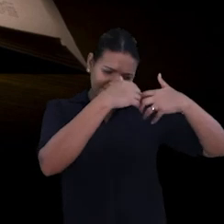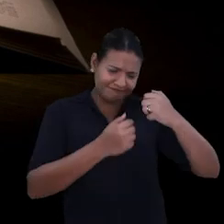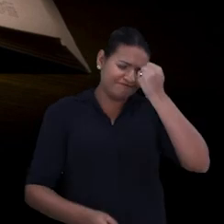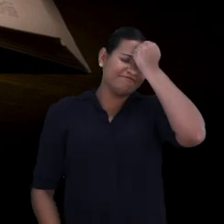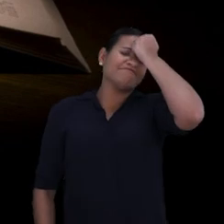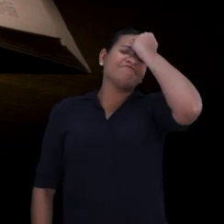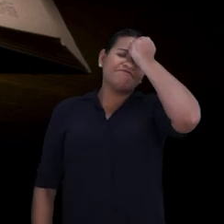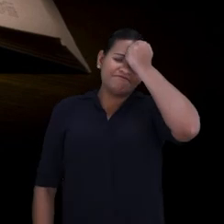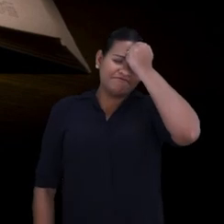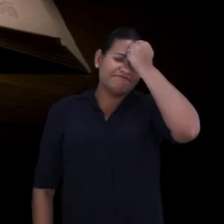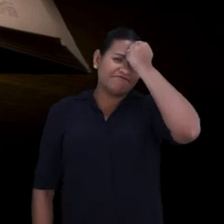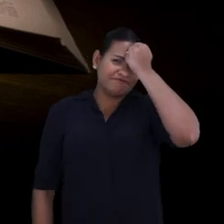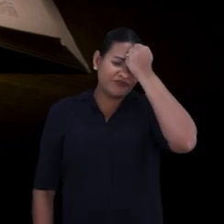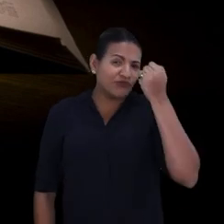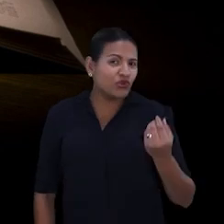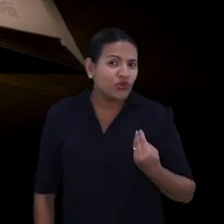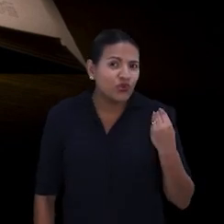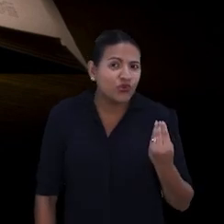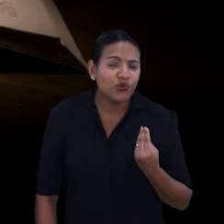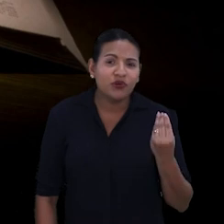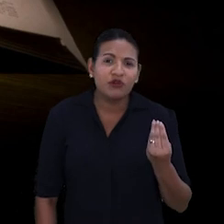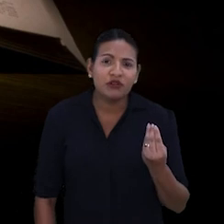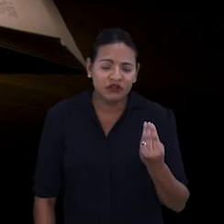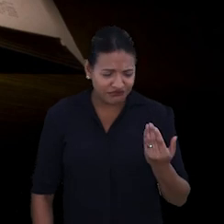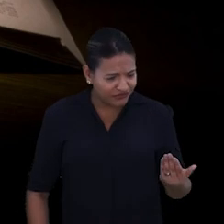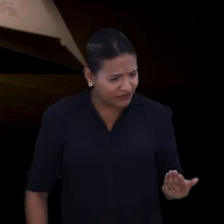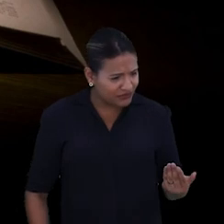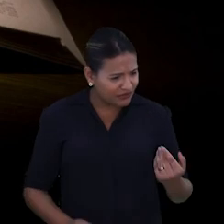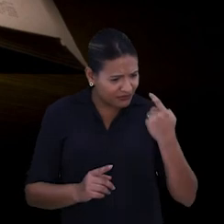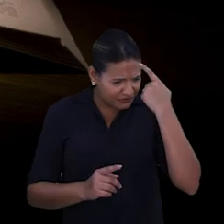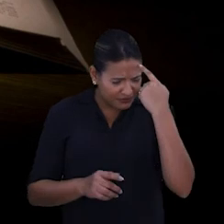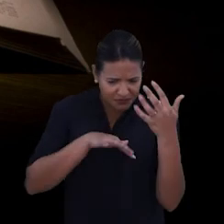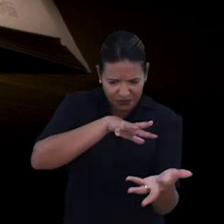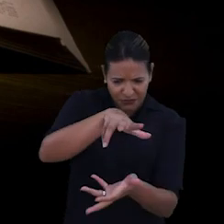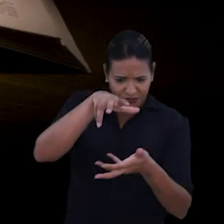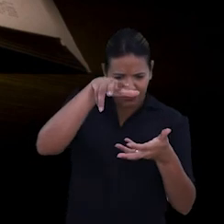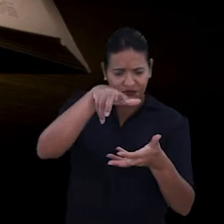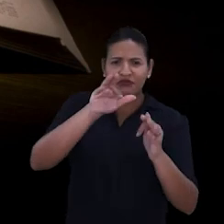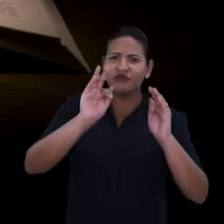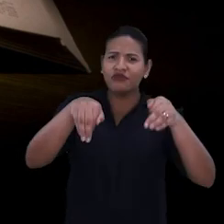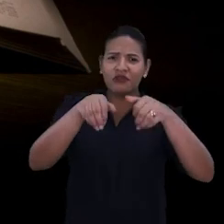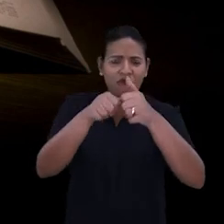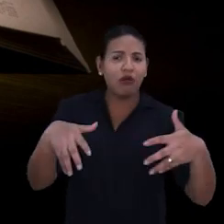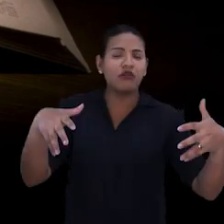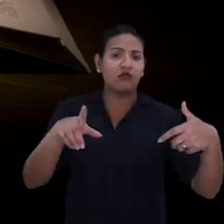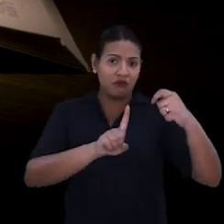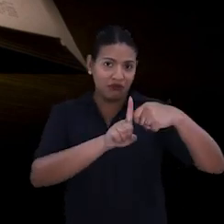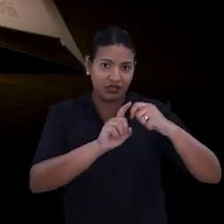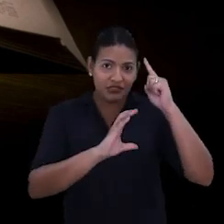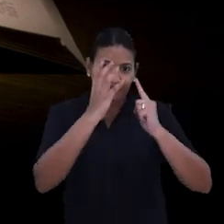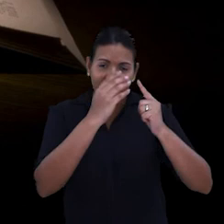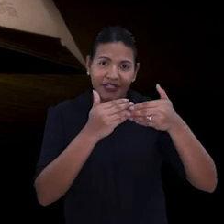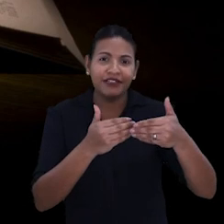Por que não os utilizaremos? Se o fim do mundo não for em fevereiro, todos teremos fim, em